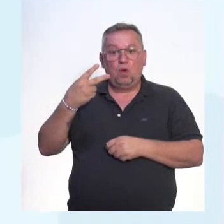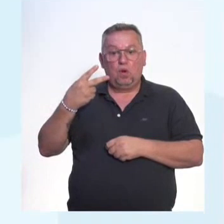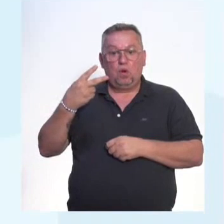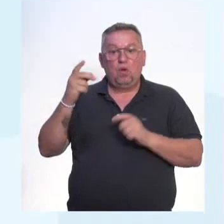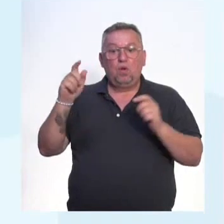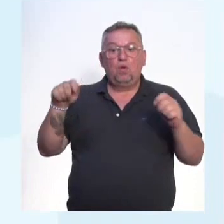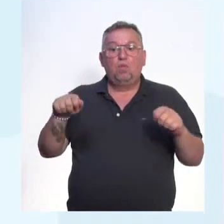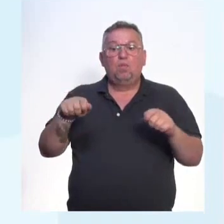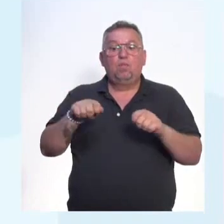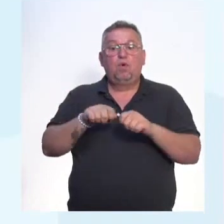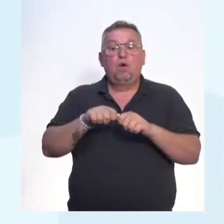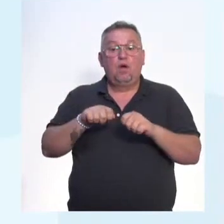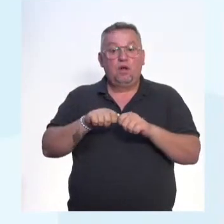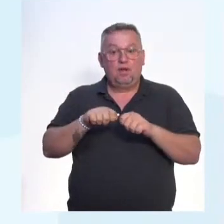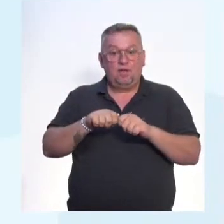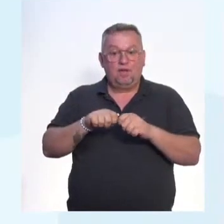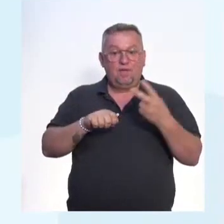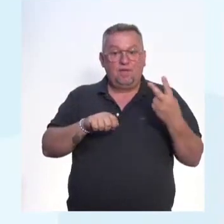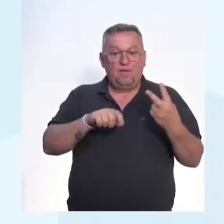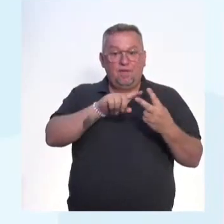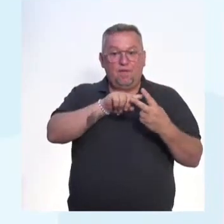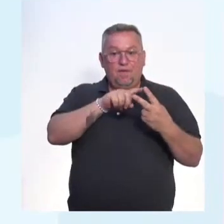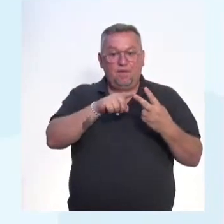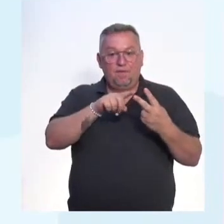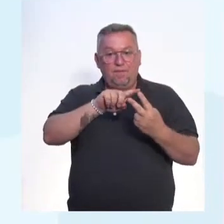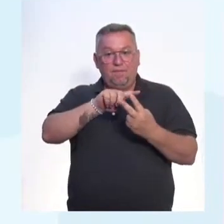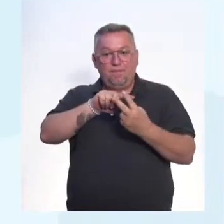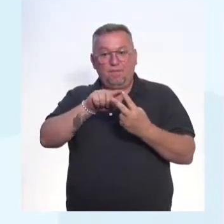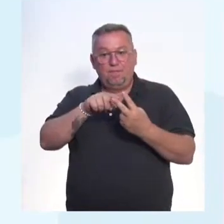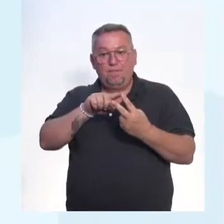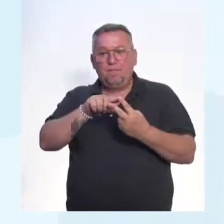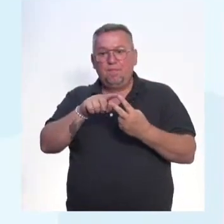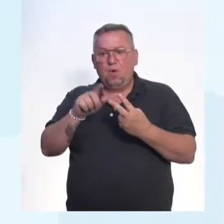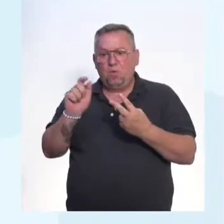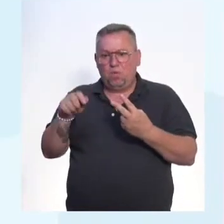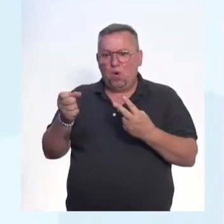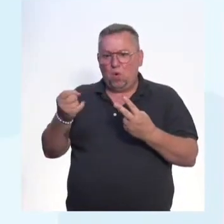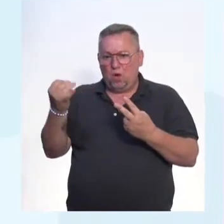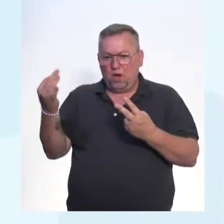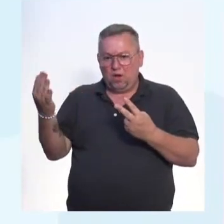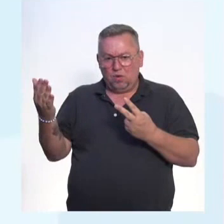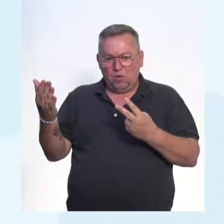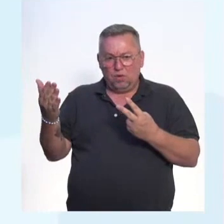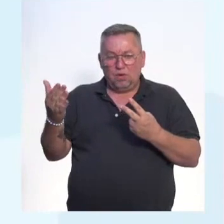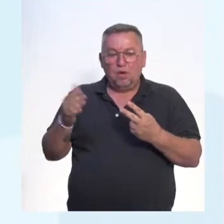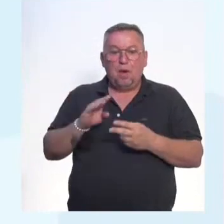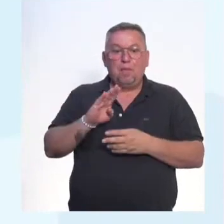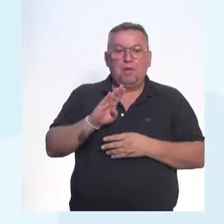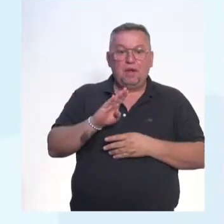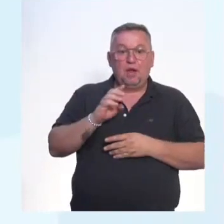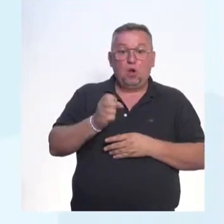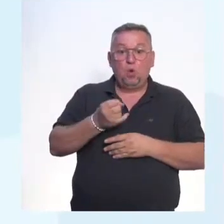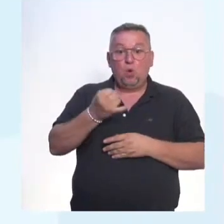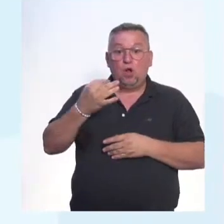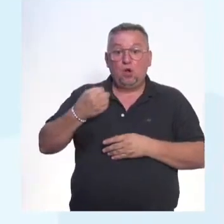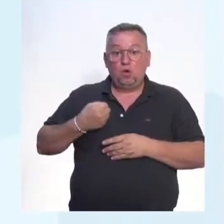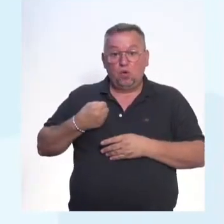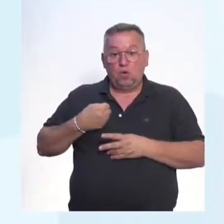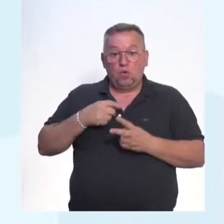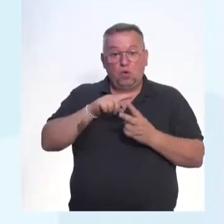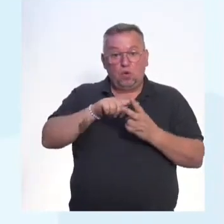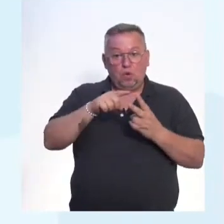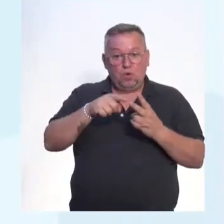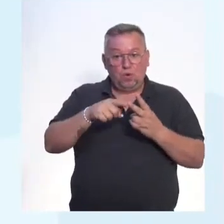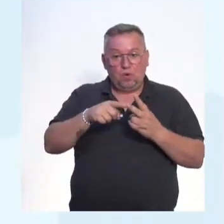2 algarismos podem ser formados? Letra B. Quantos números de